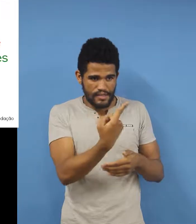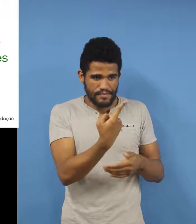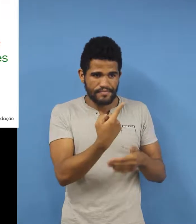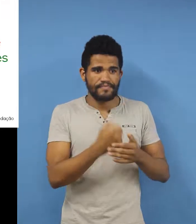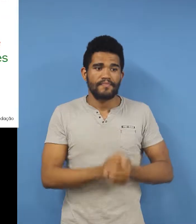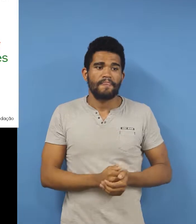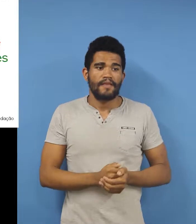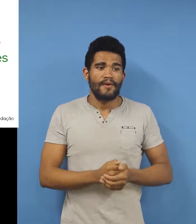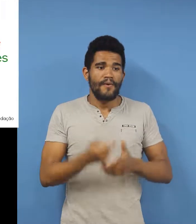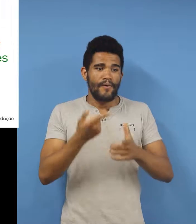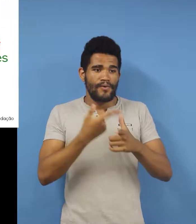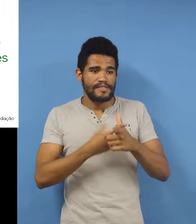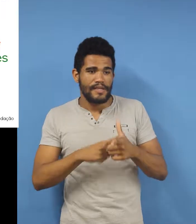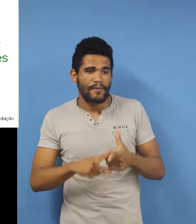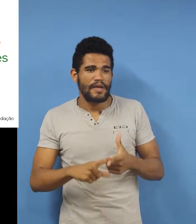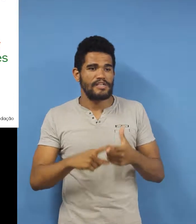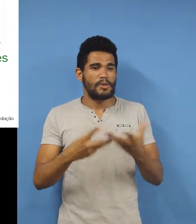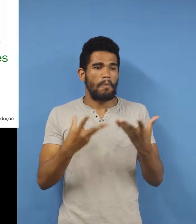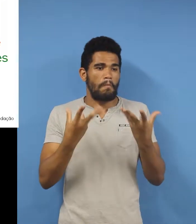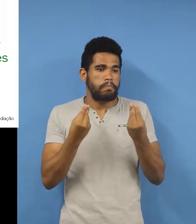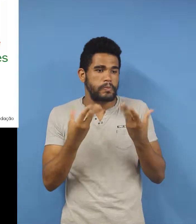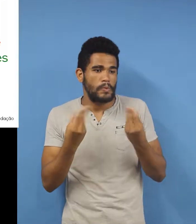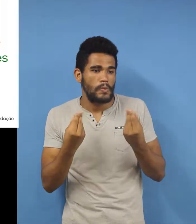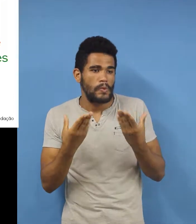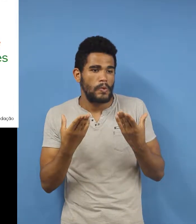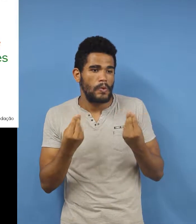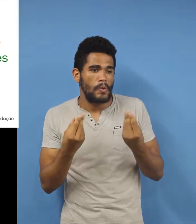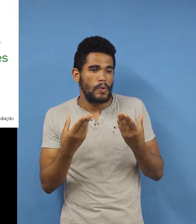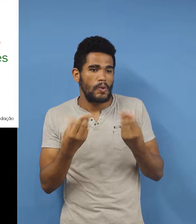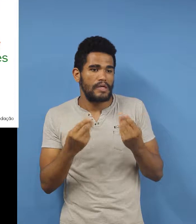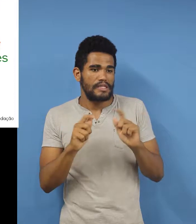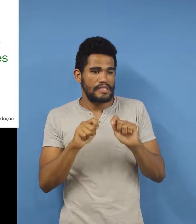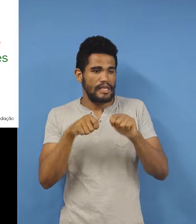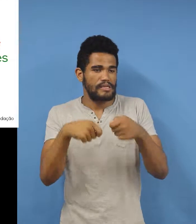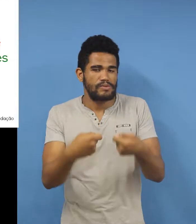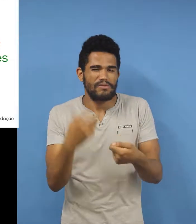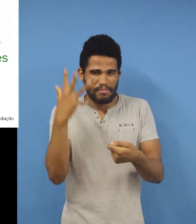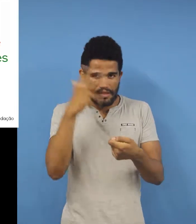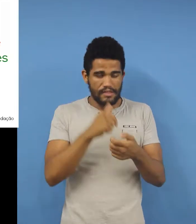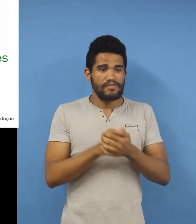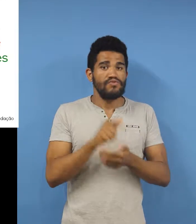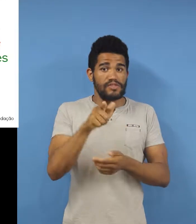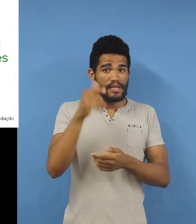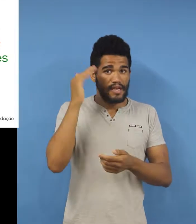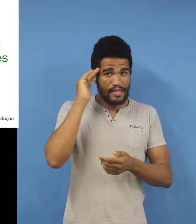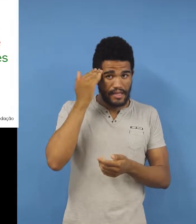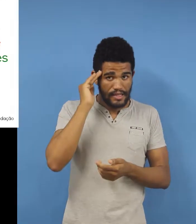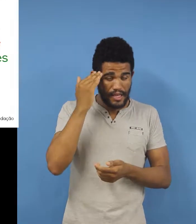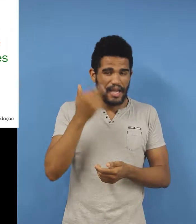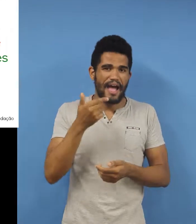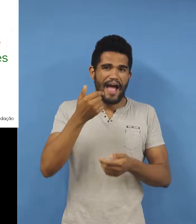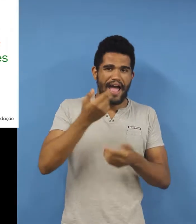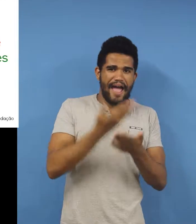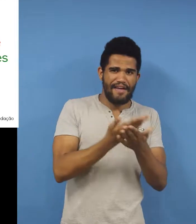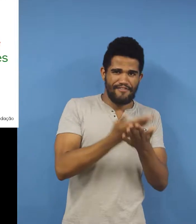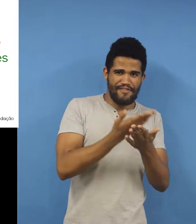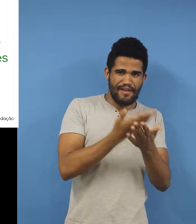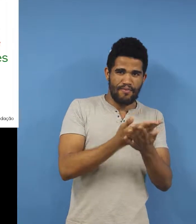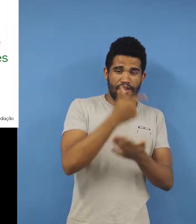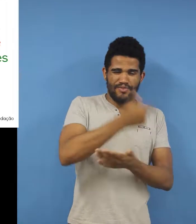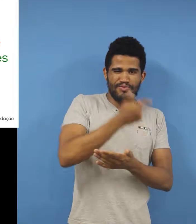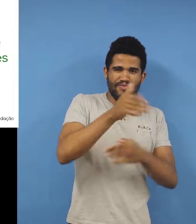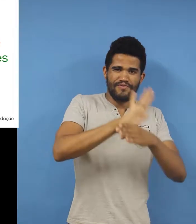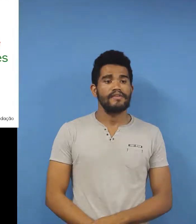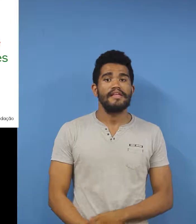vamos focar na minha tese, porque é a partir dela que eu vou desenvolver o meu texto. Na tela está a minha introdução nota 1000 com